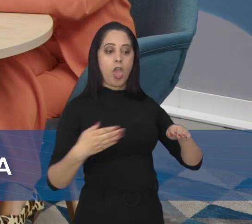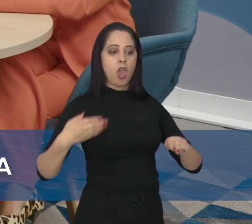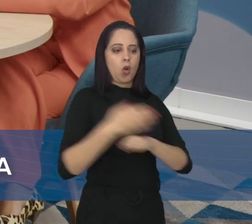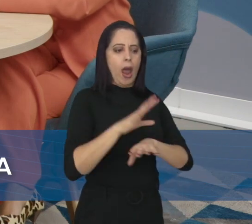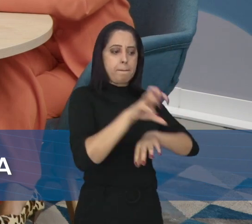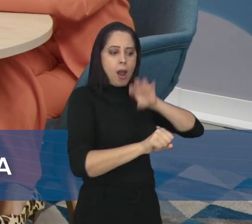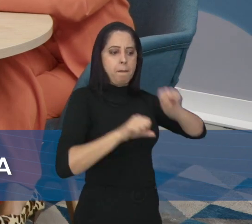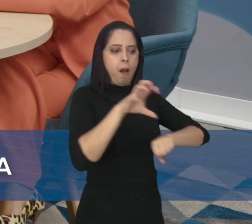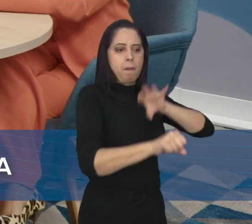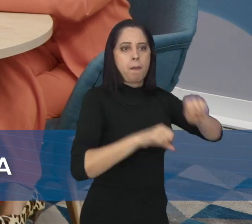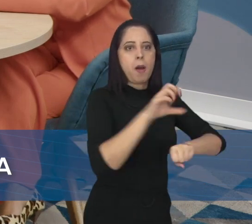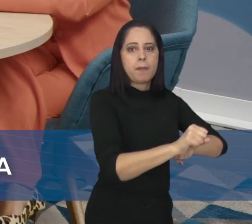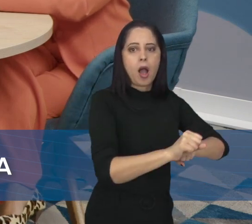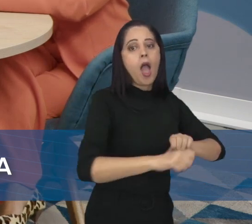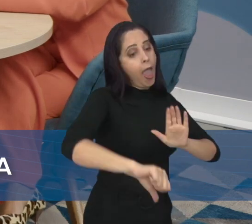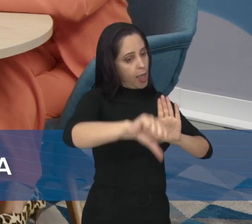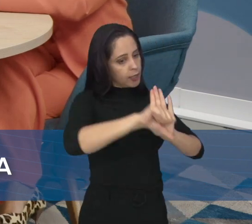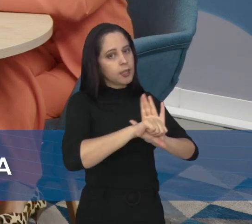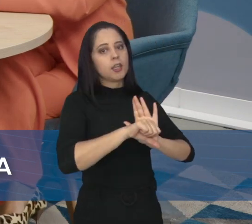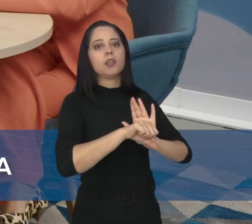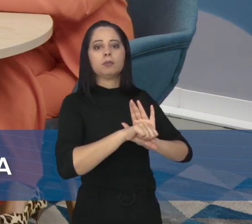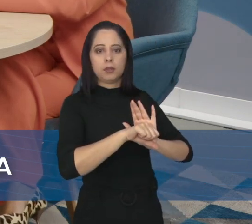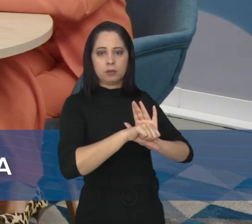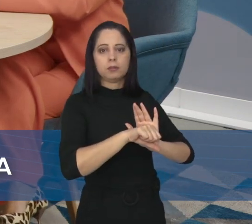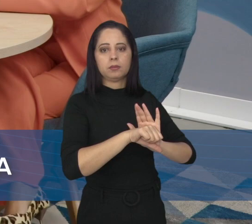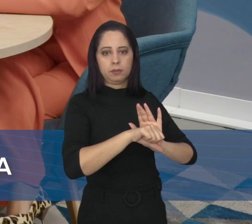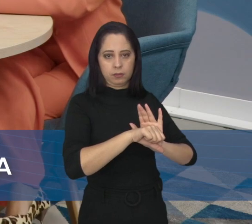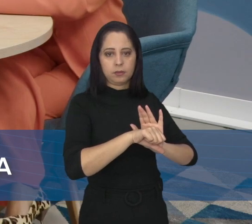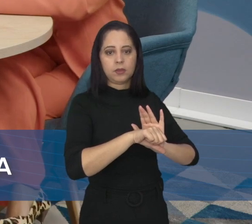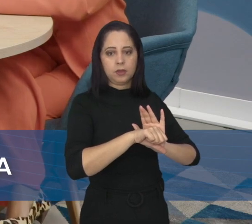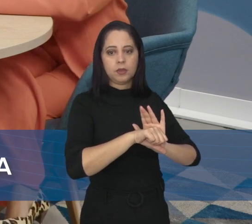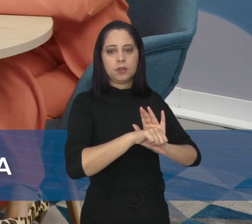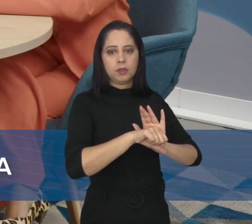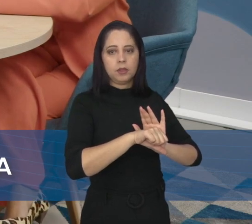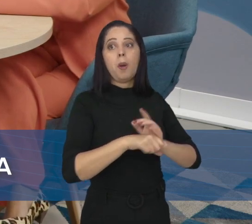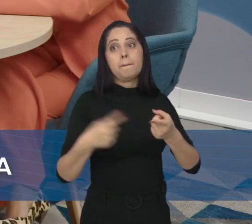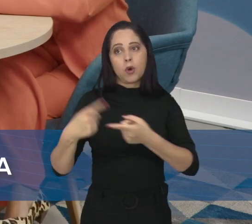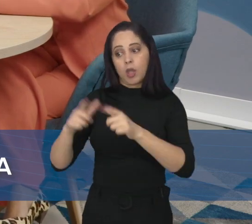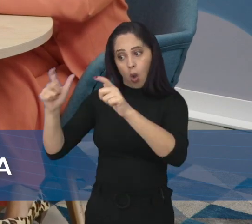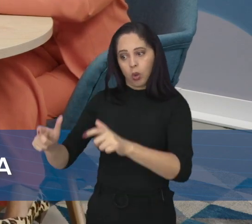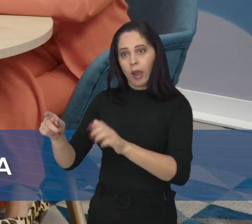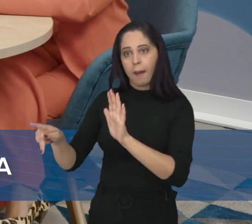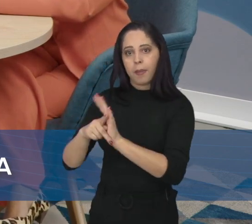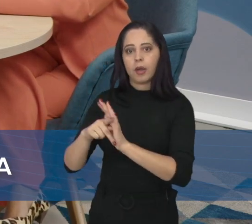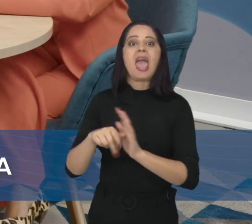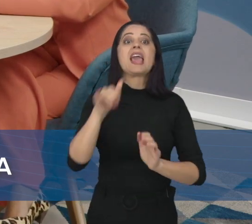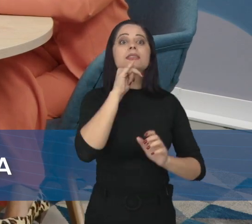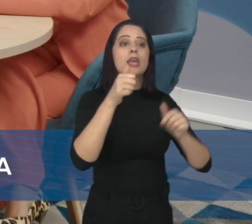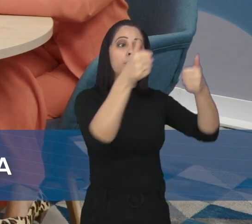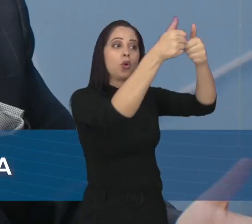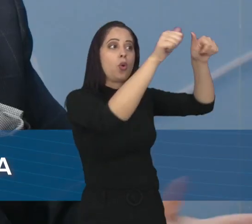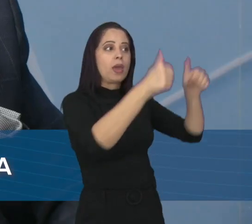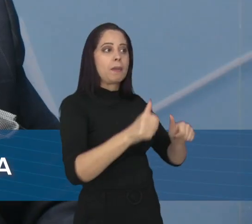celebração litúrgica. De um ambiente religioso. De um ambiente religioso, sim. Dizer, quebrar a imagem.